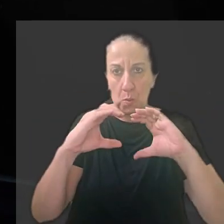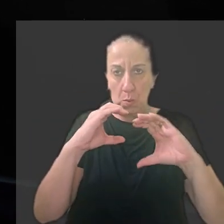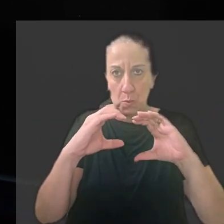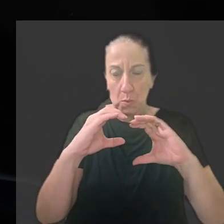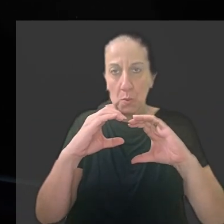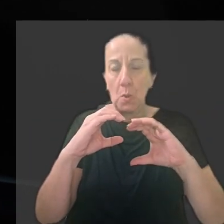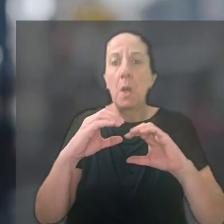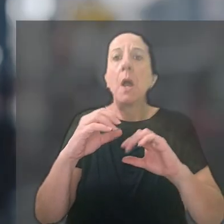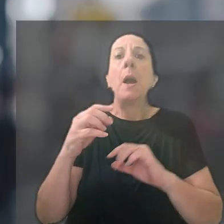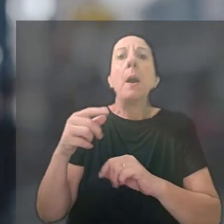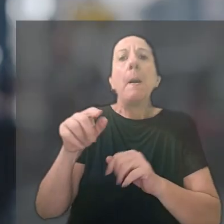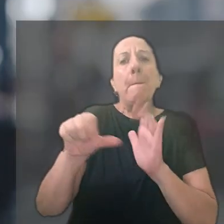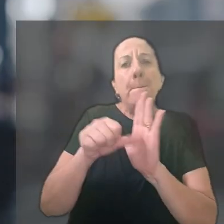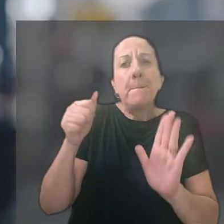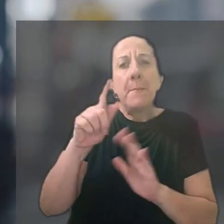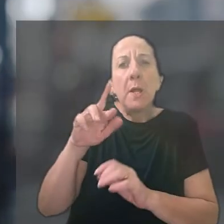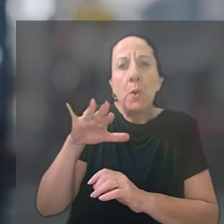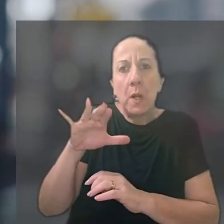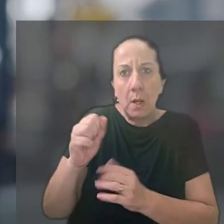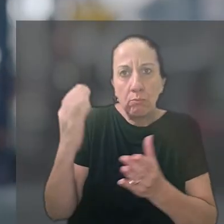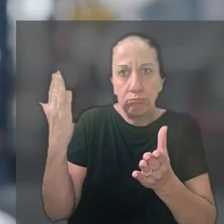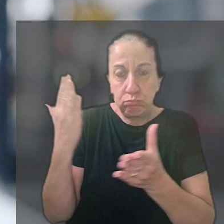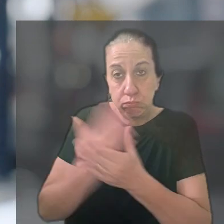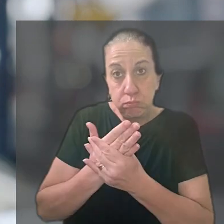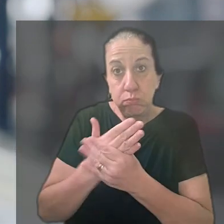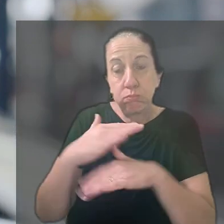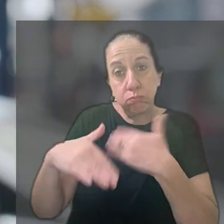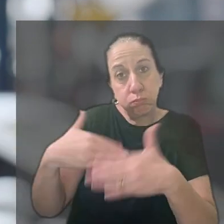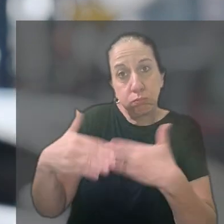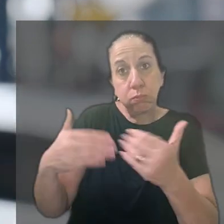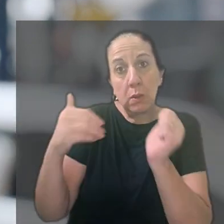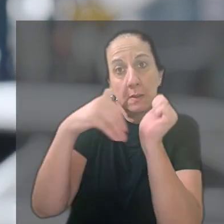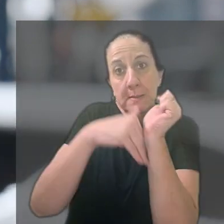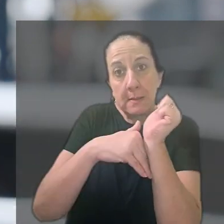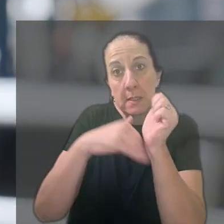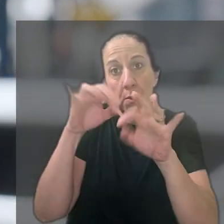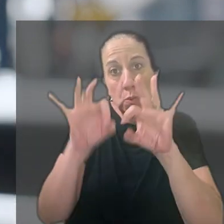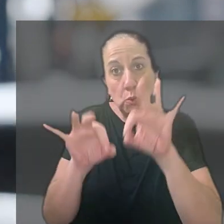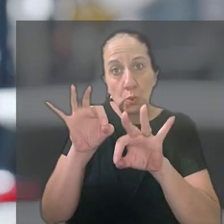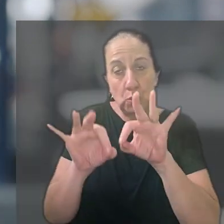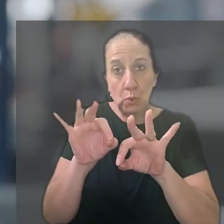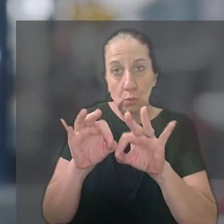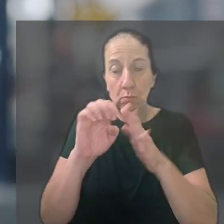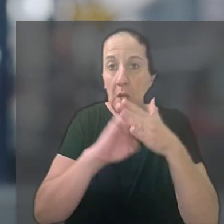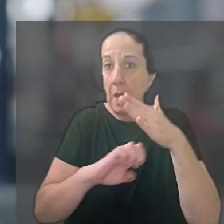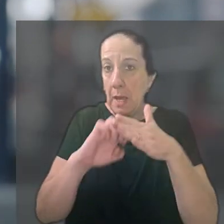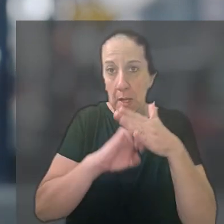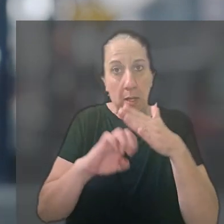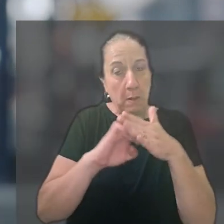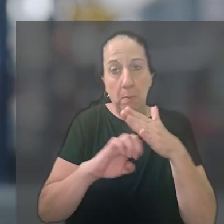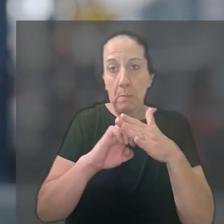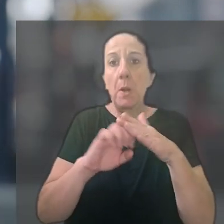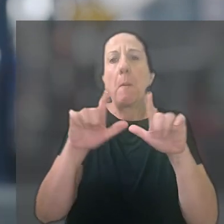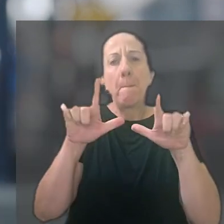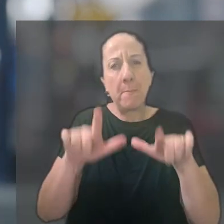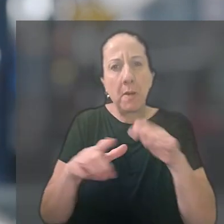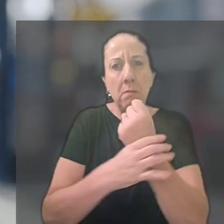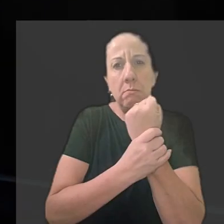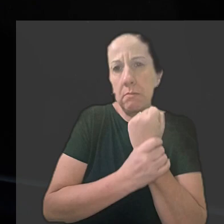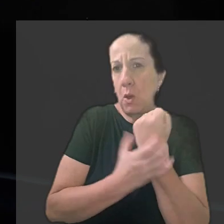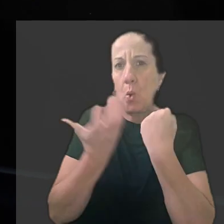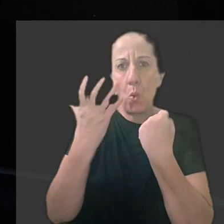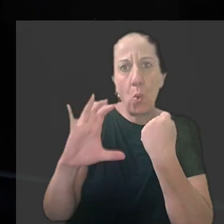e motorista. O juízo de primeiro grau determinou ainda que o processo passasse a tramitar em segredo de justiça. A empresa